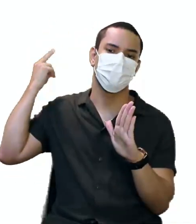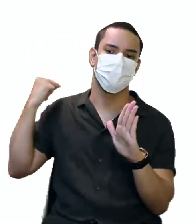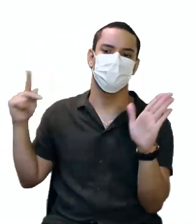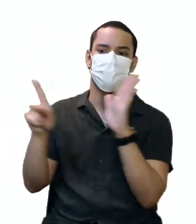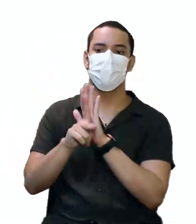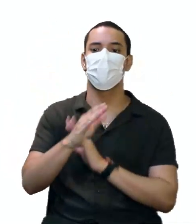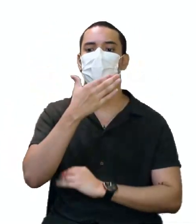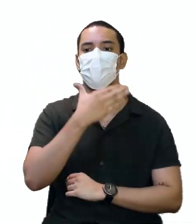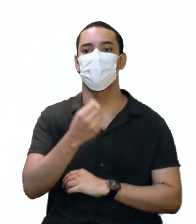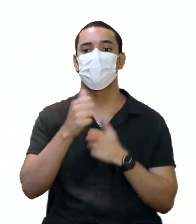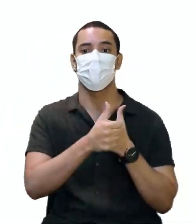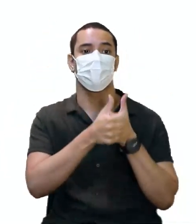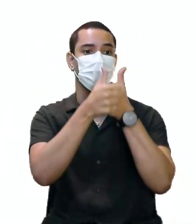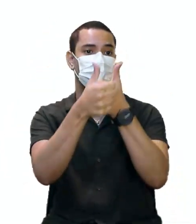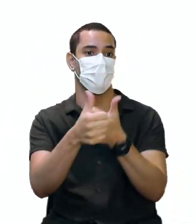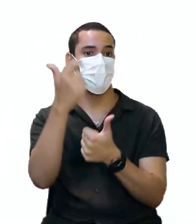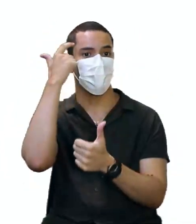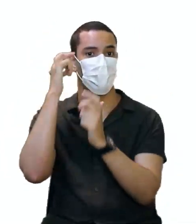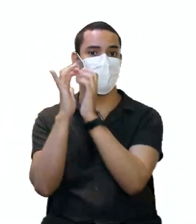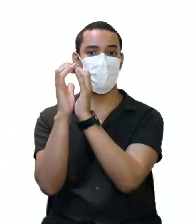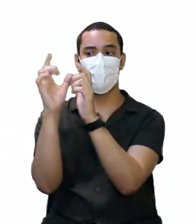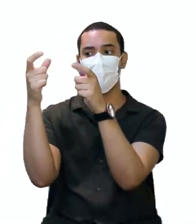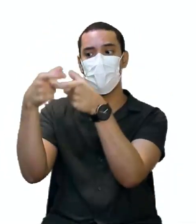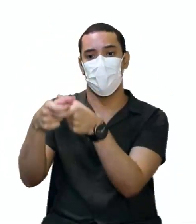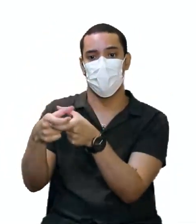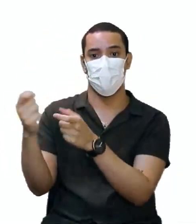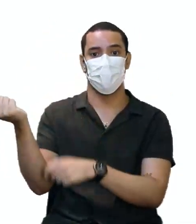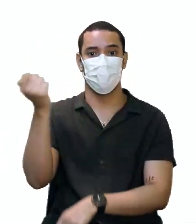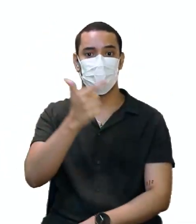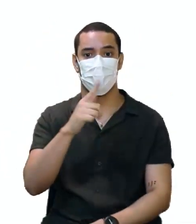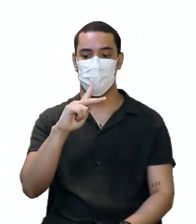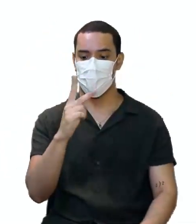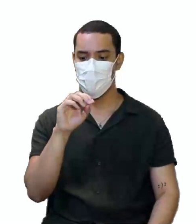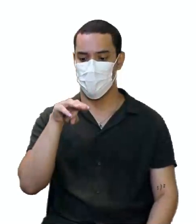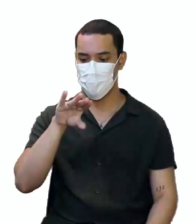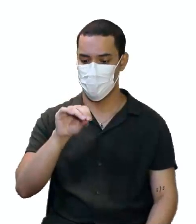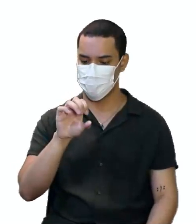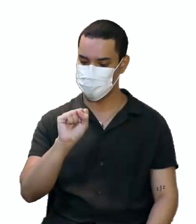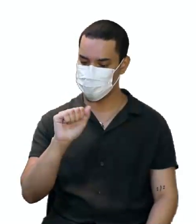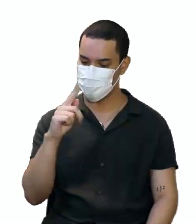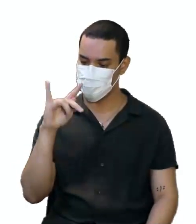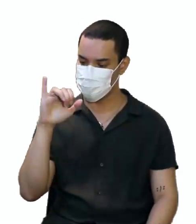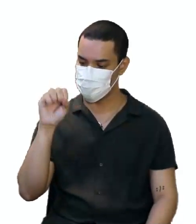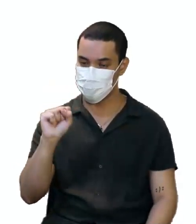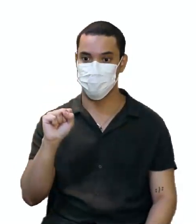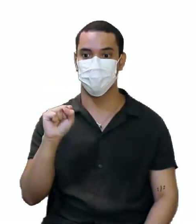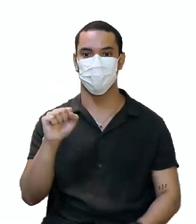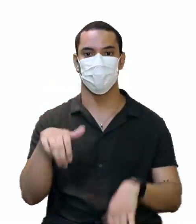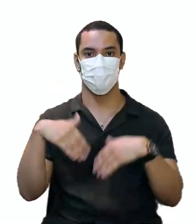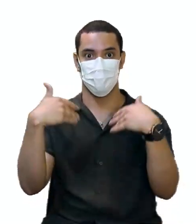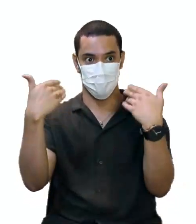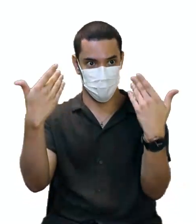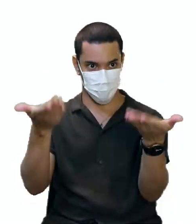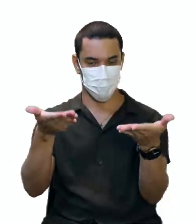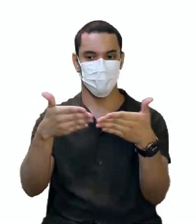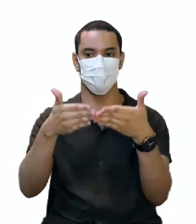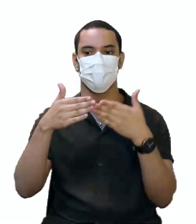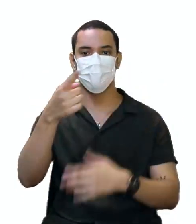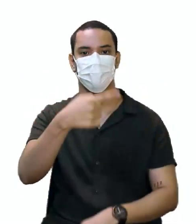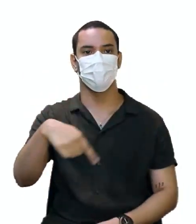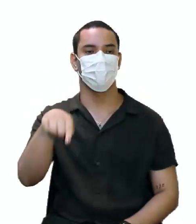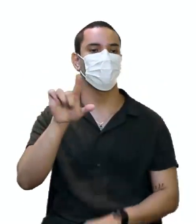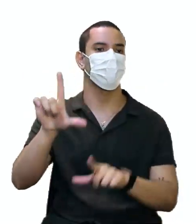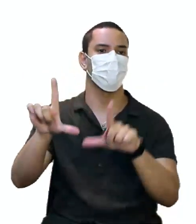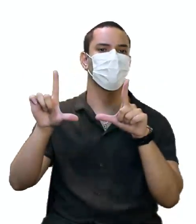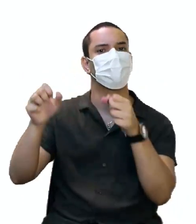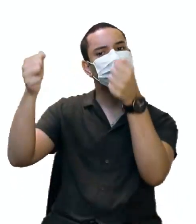homem, cujo crânio era um pouquinho menor que da espécie Homo sapiens? Então, a gente foca aqui